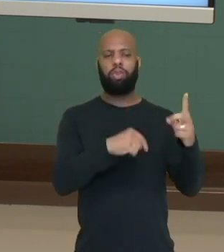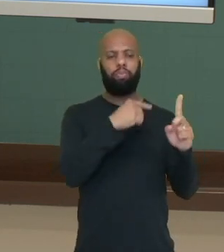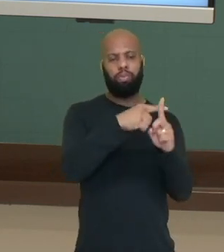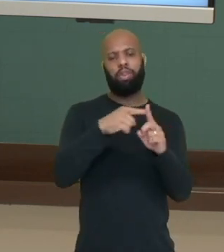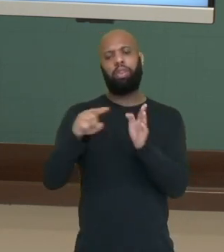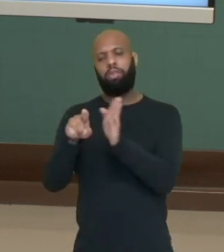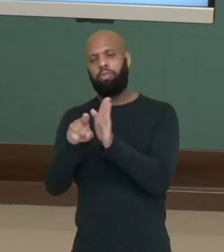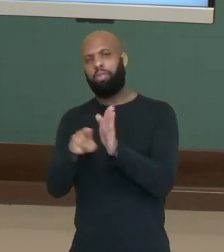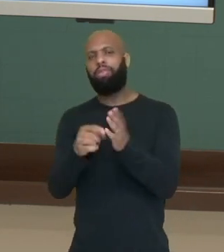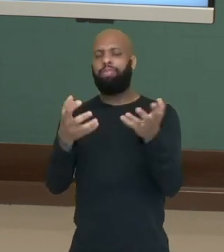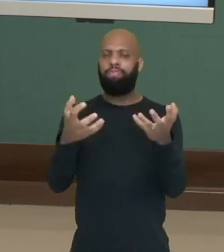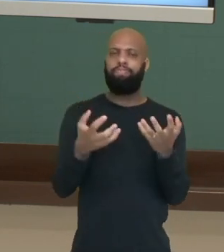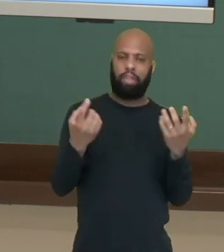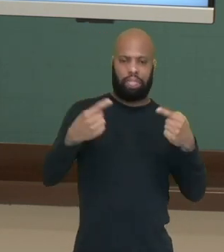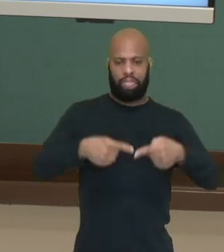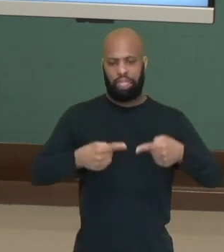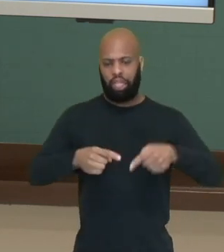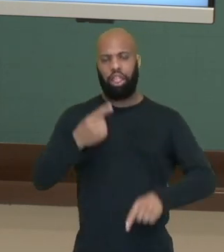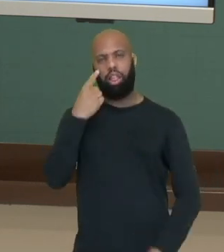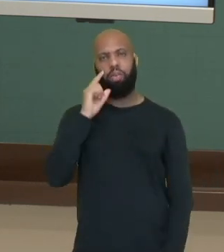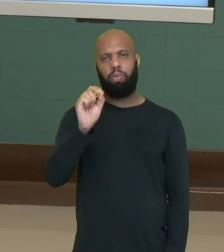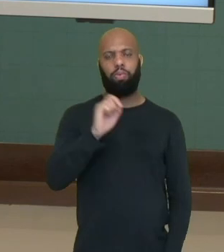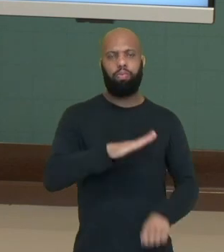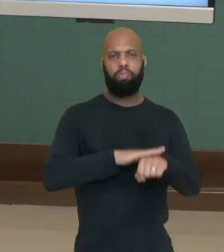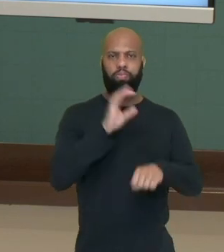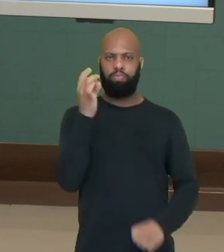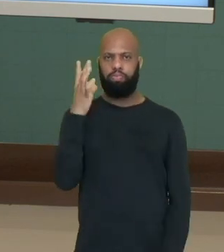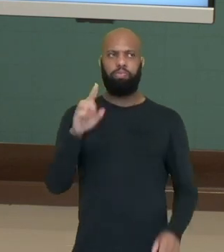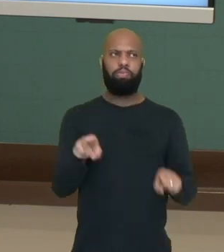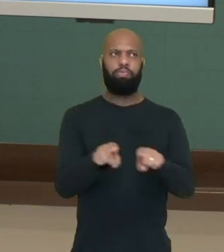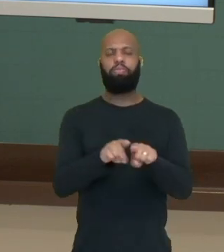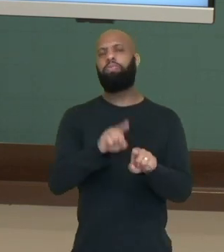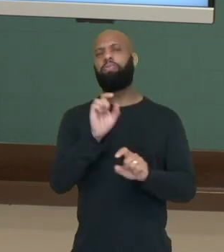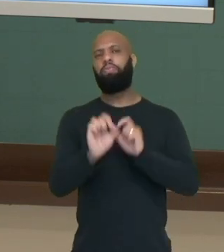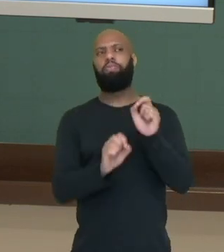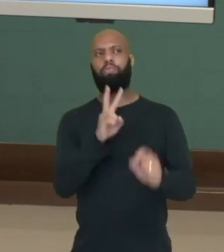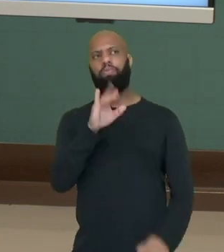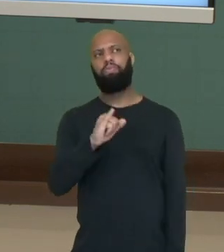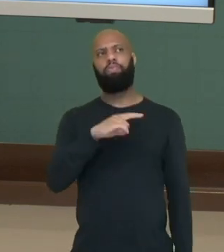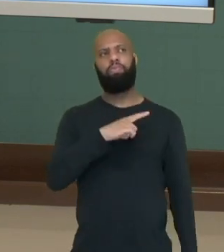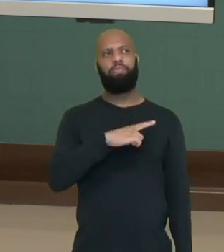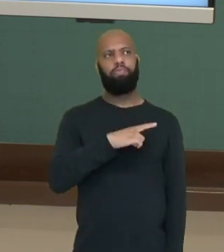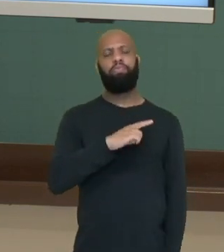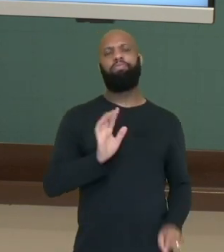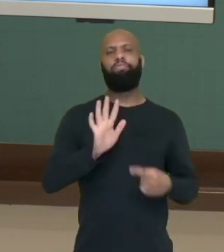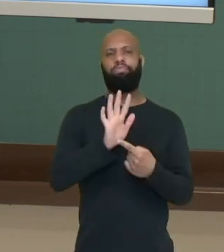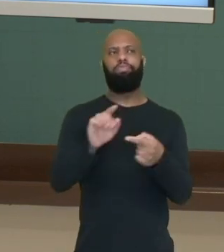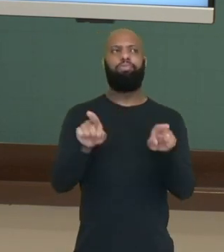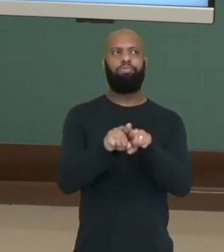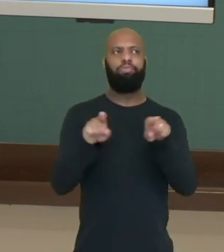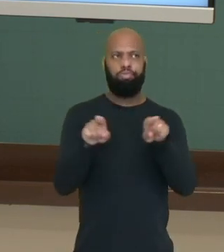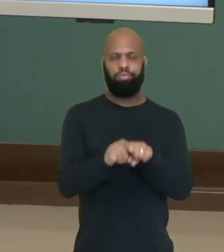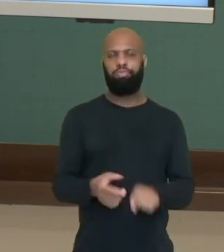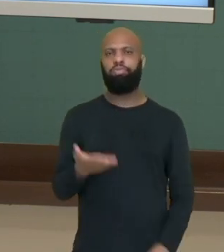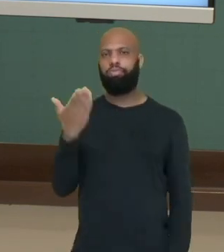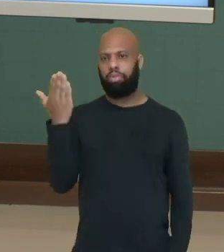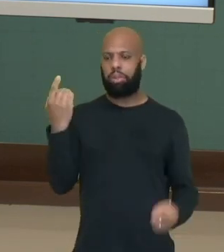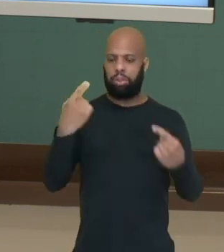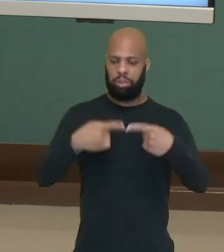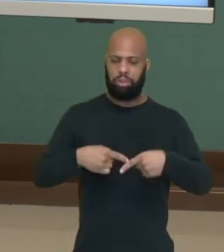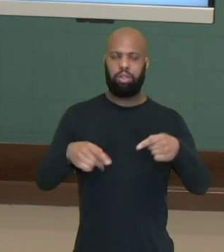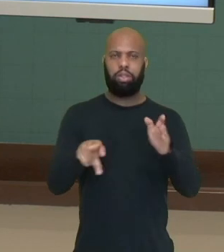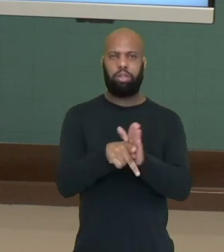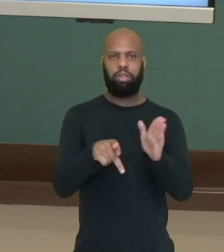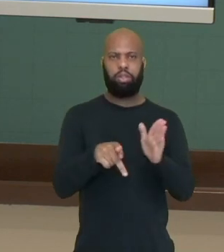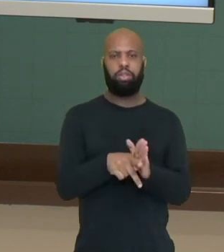pela situação. Então, a gente precisa ver qual que é a facilidade, quem que vai estar aparecendo aí nessa competição na